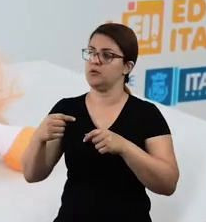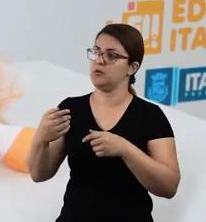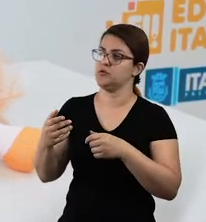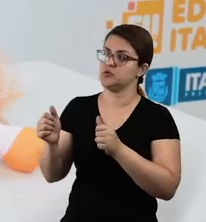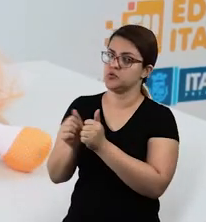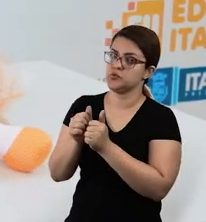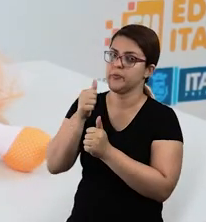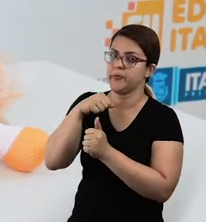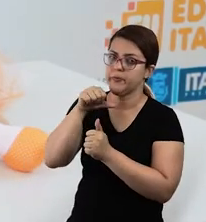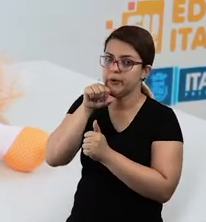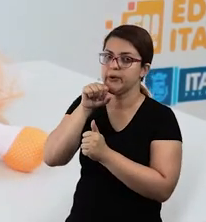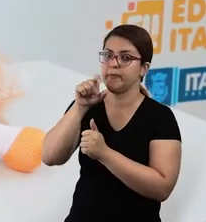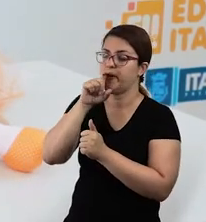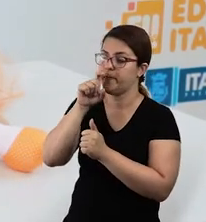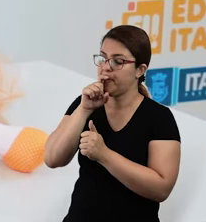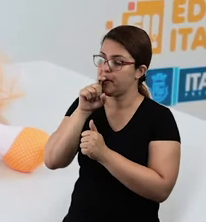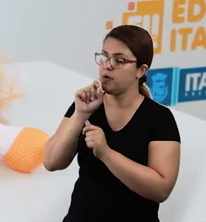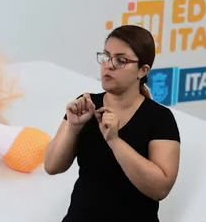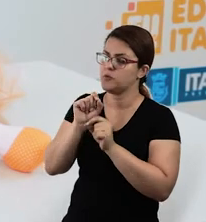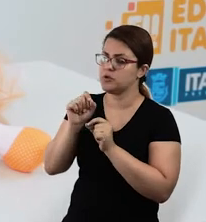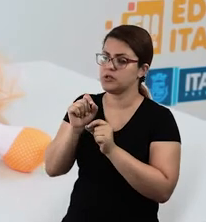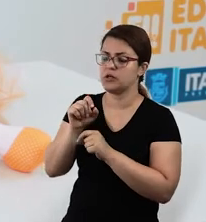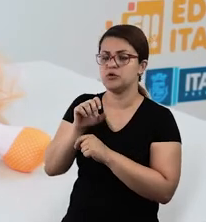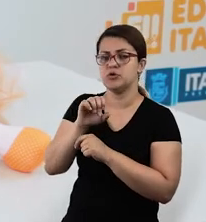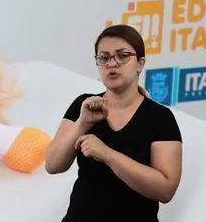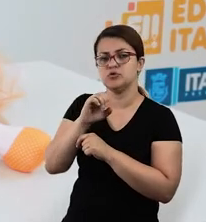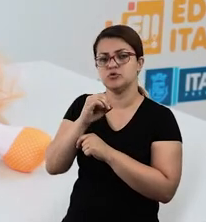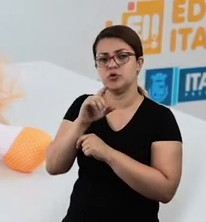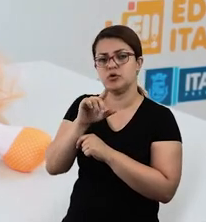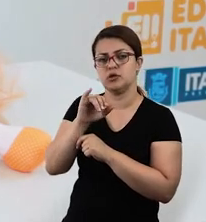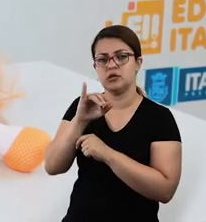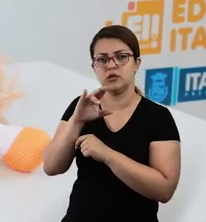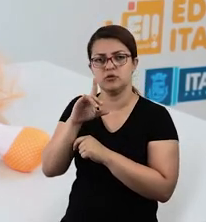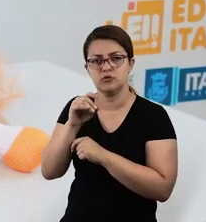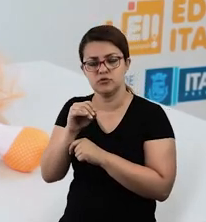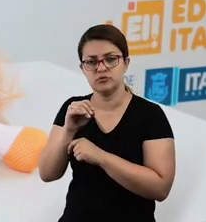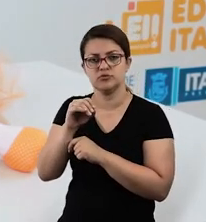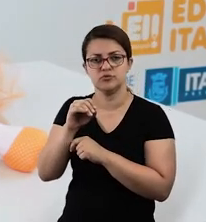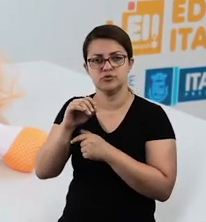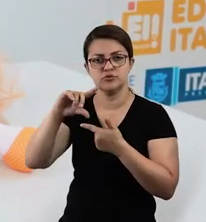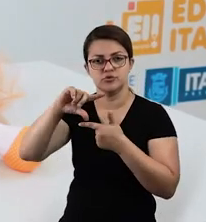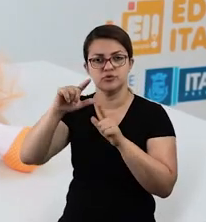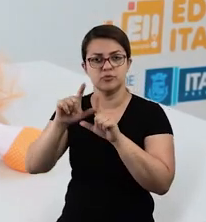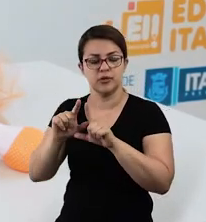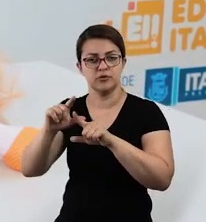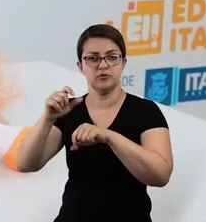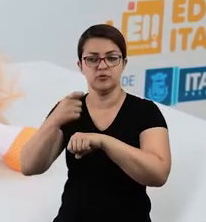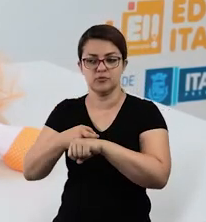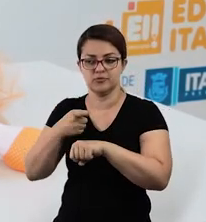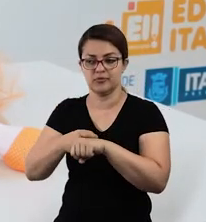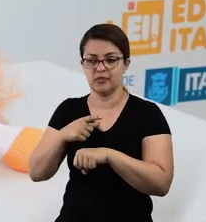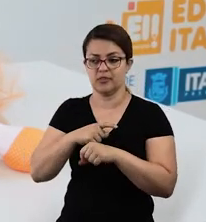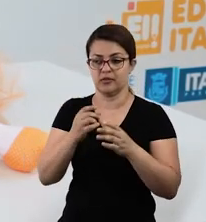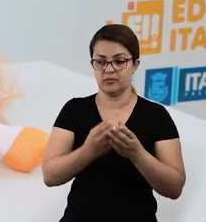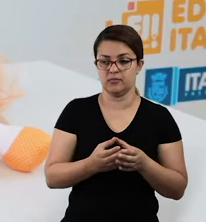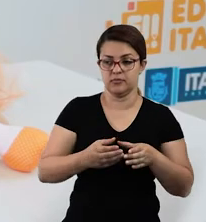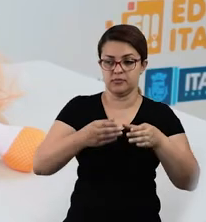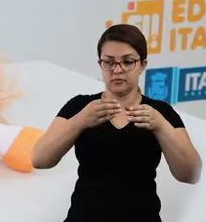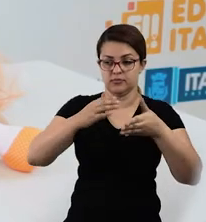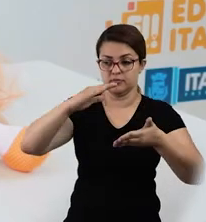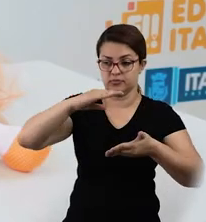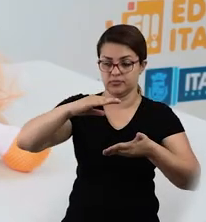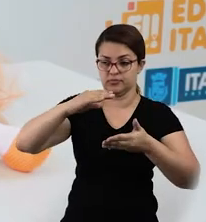com a mamãe ou com o papai, quais são os sólidos geométricos. Veja bem, nós temos o cilindro, o cone,